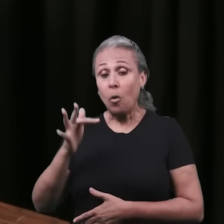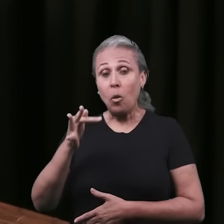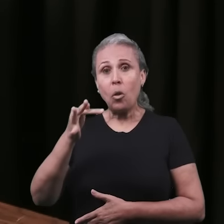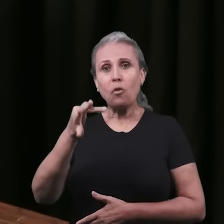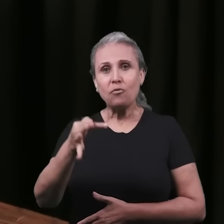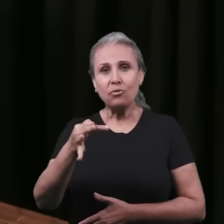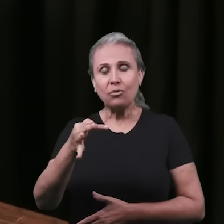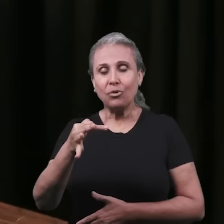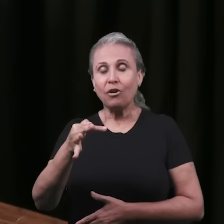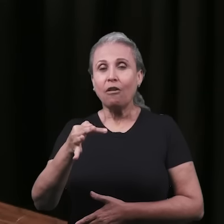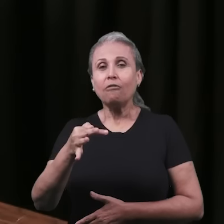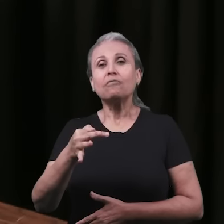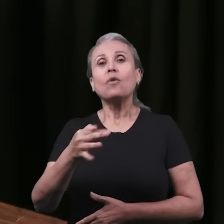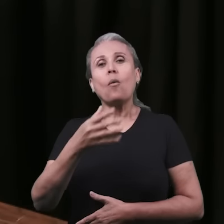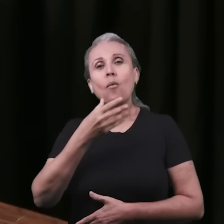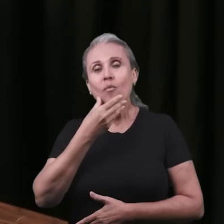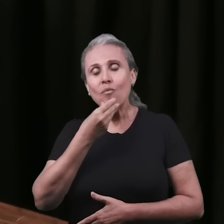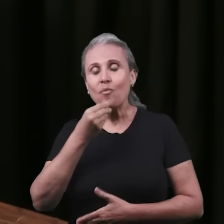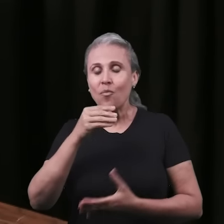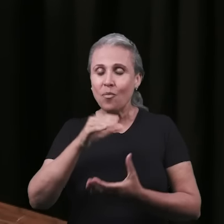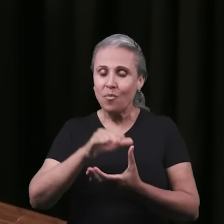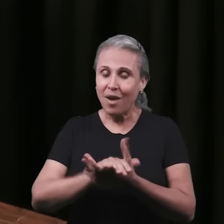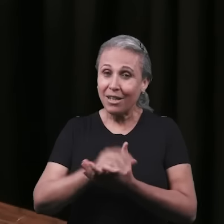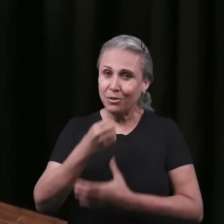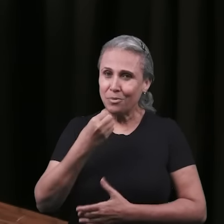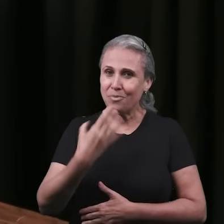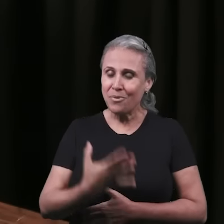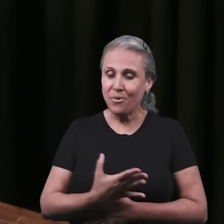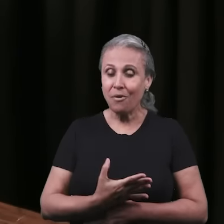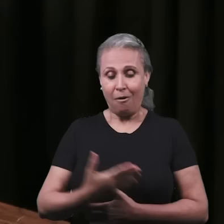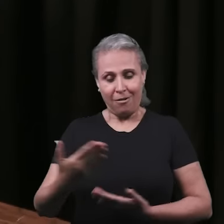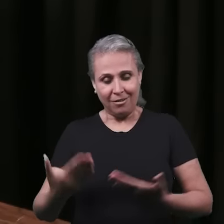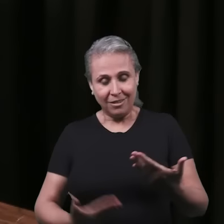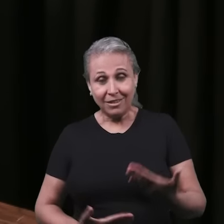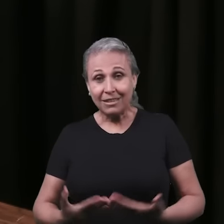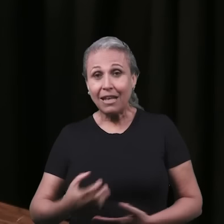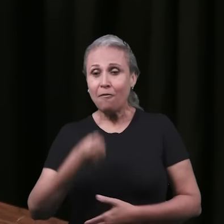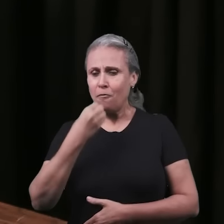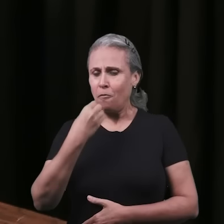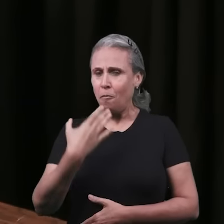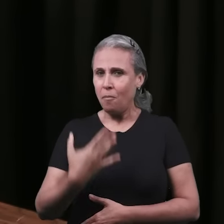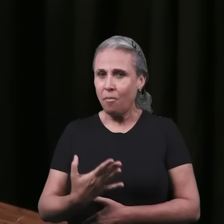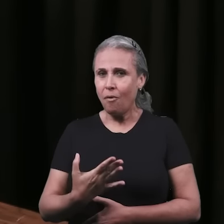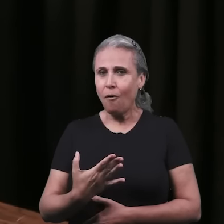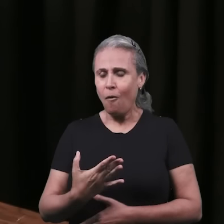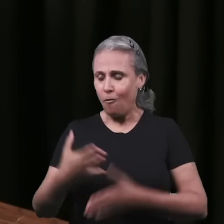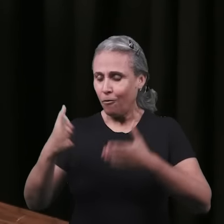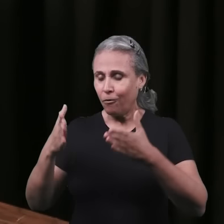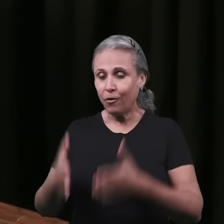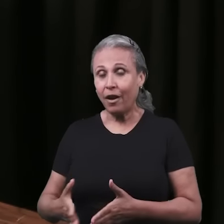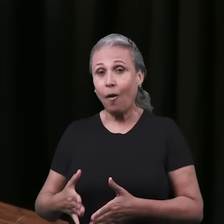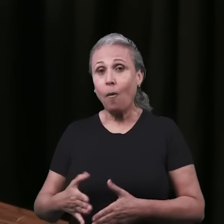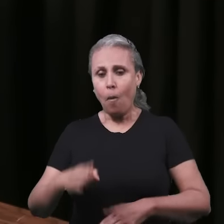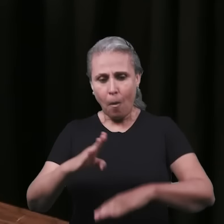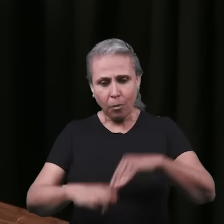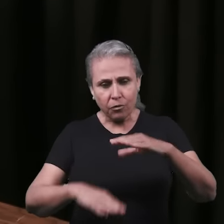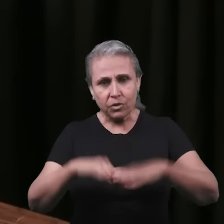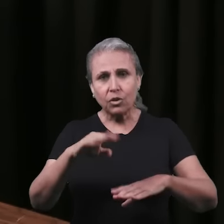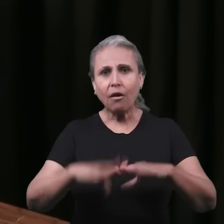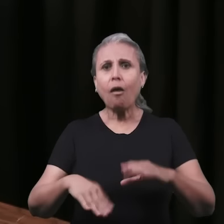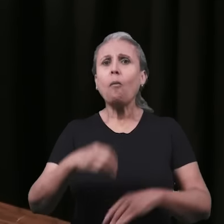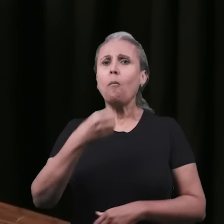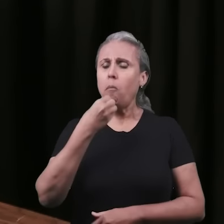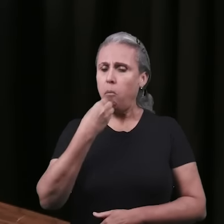frente enquanto marido, vai ditar quem você vai ser lá na frente enquanto servo, enquanto profissional, né?